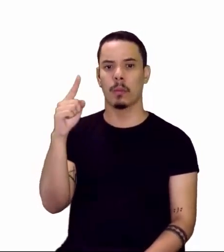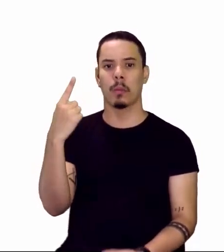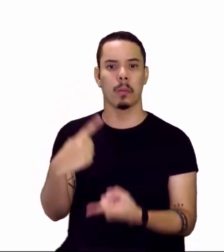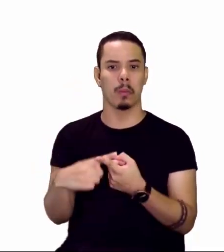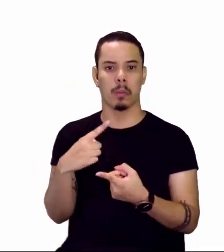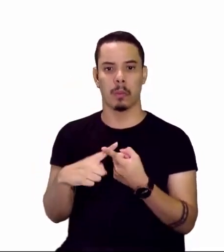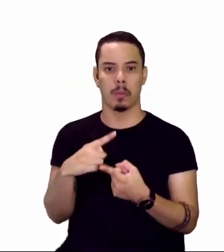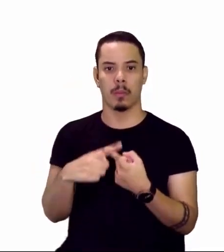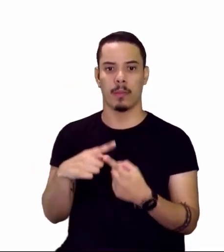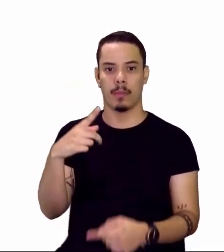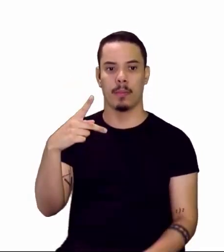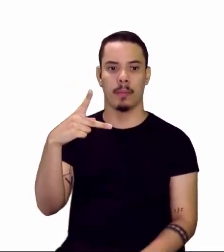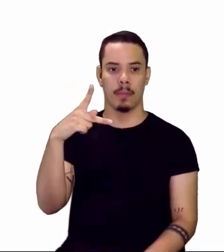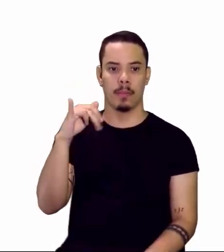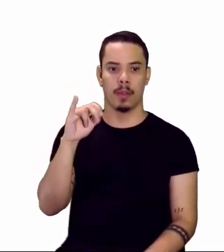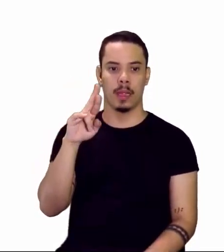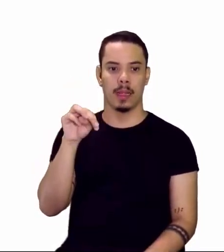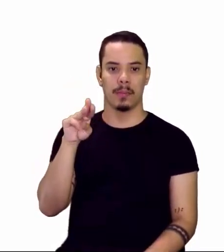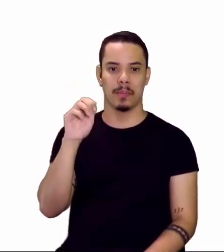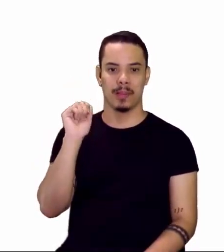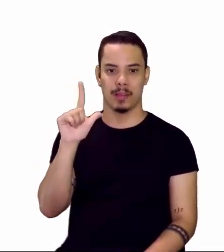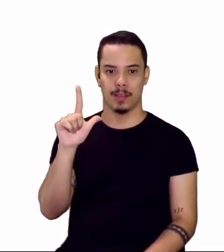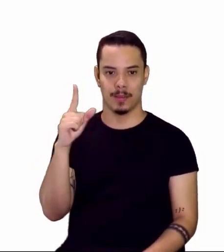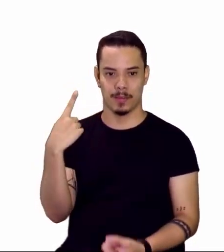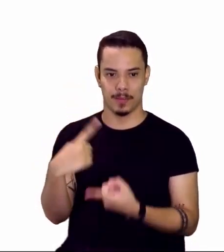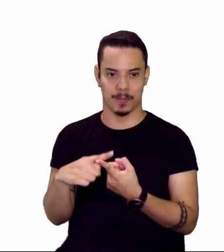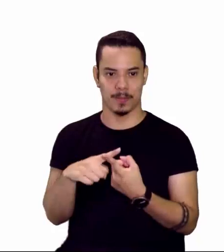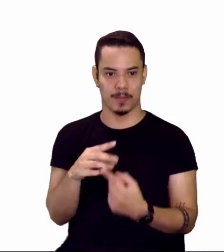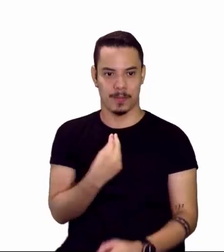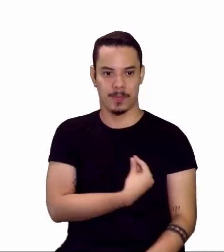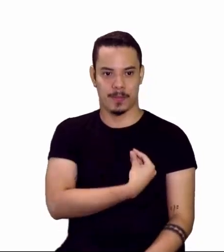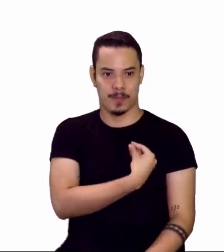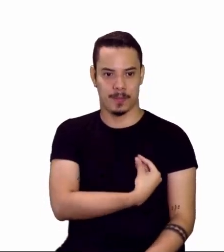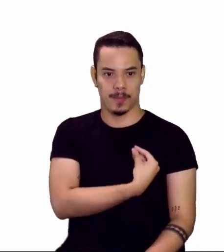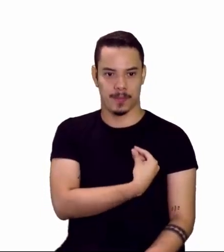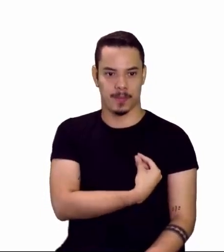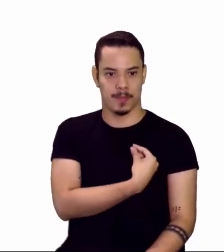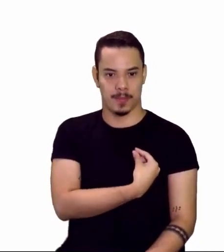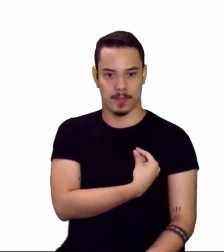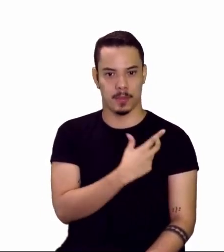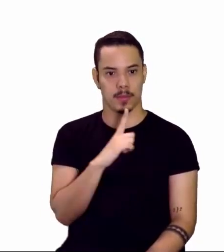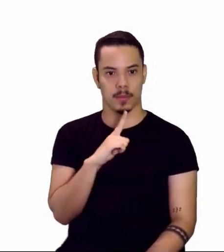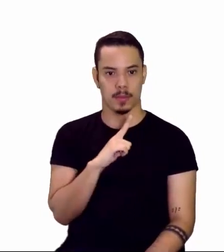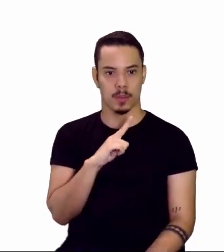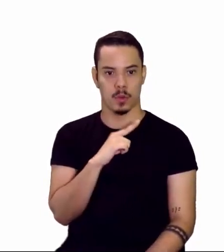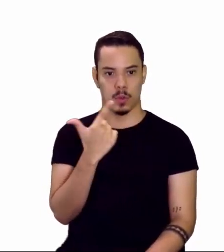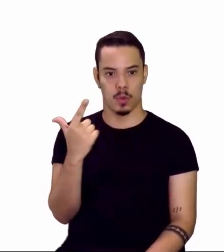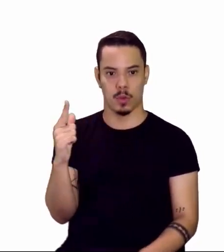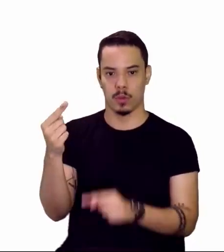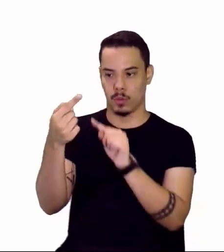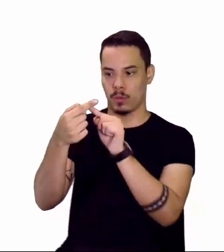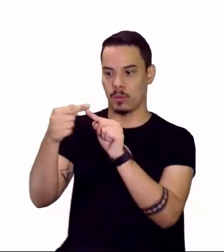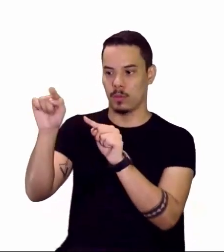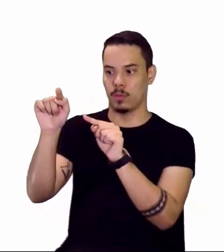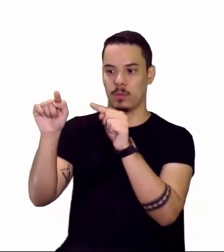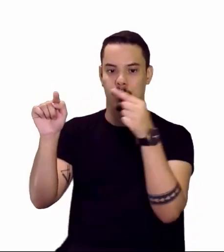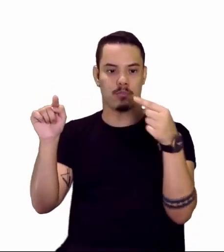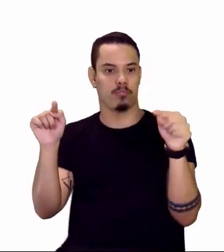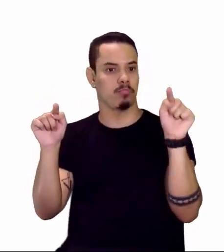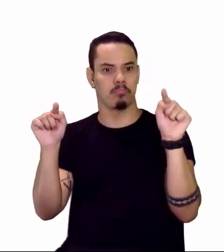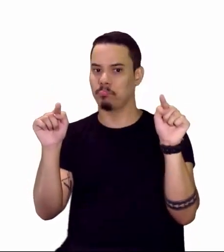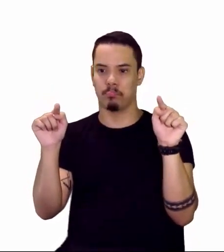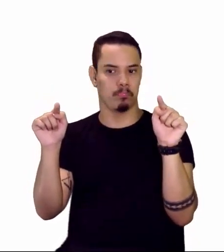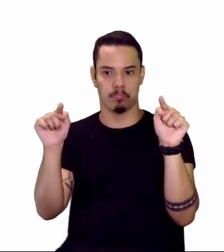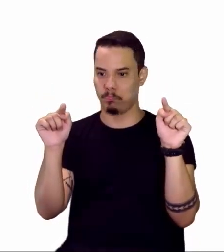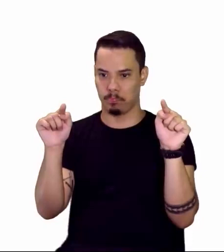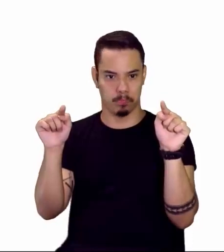piramidal? Piramidal por causa da presença desse par de elétrons não ligantes. Então, o